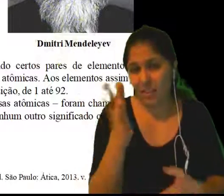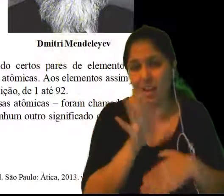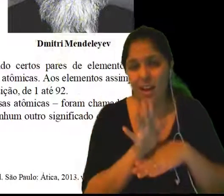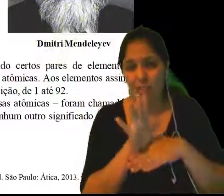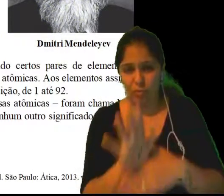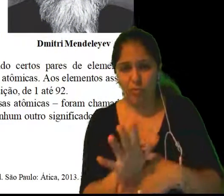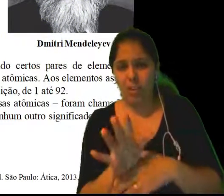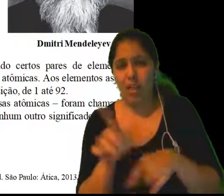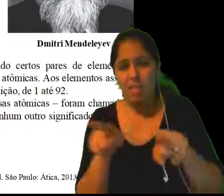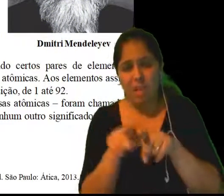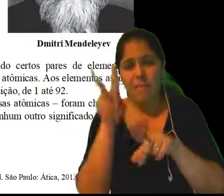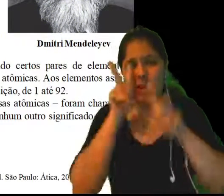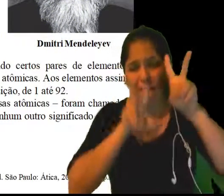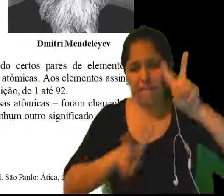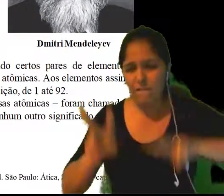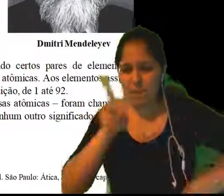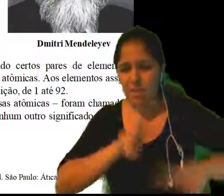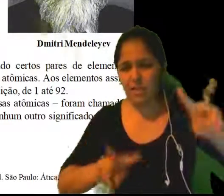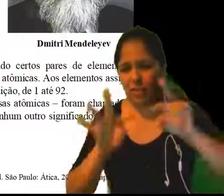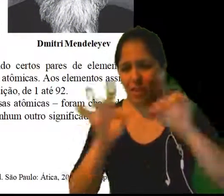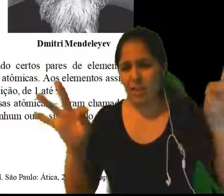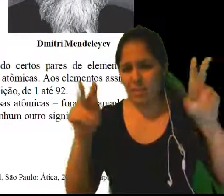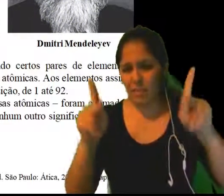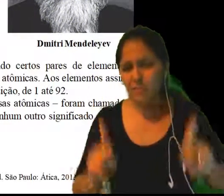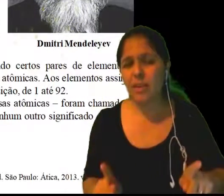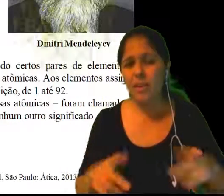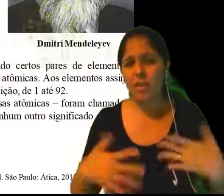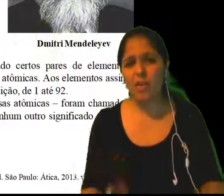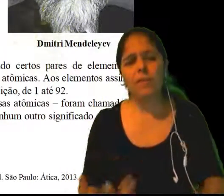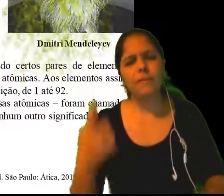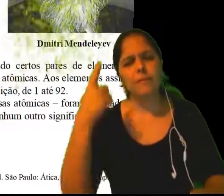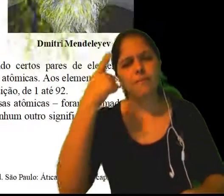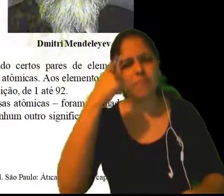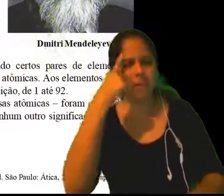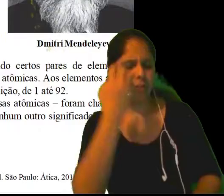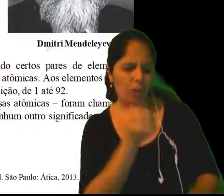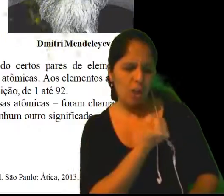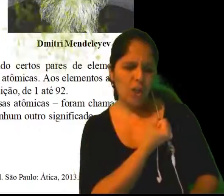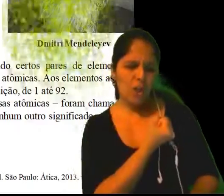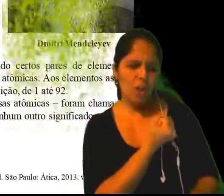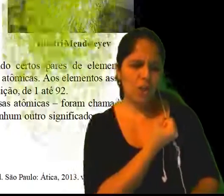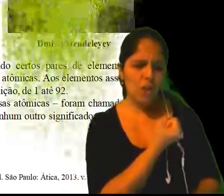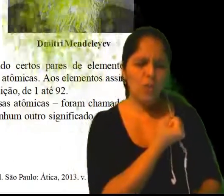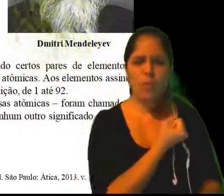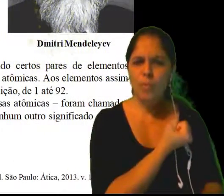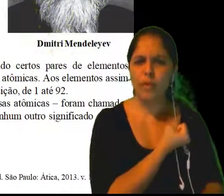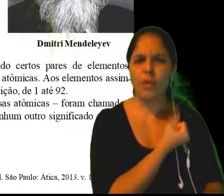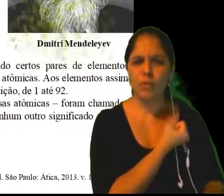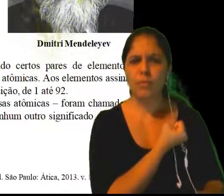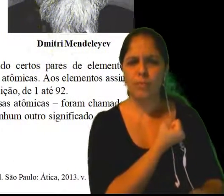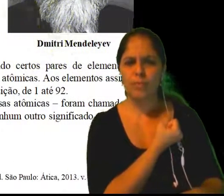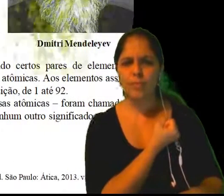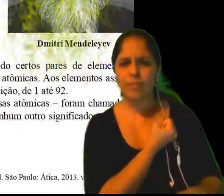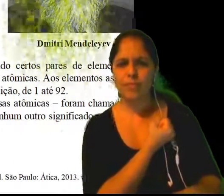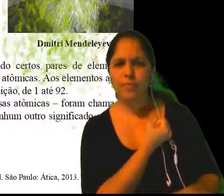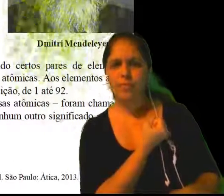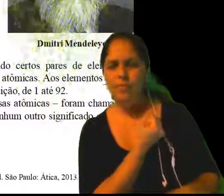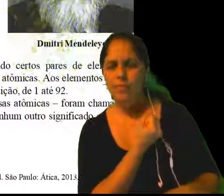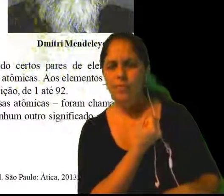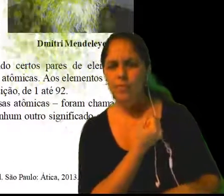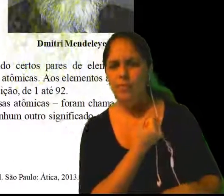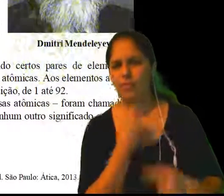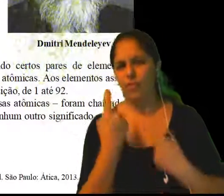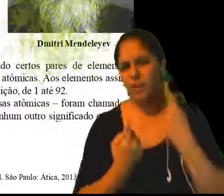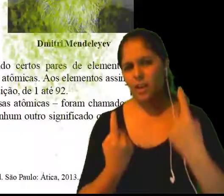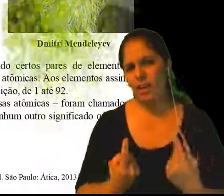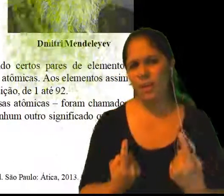a organização e a visualização dessa tabela, ele propôs números de ordem, ou seja, números de